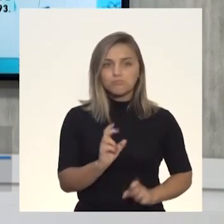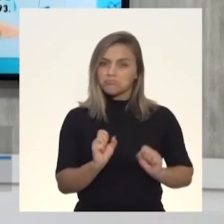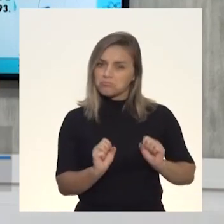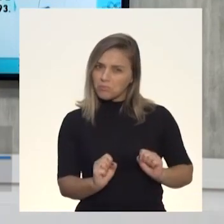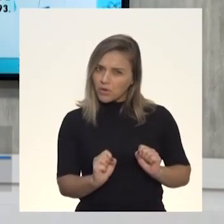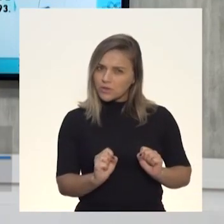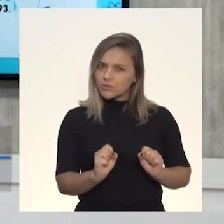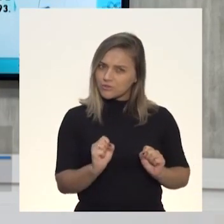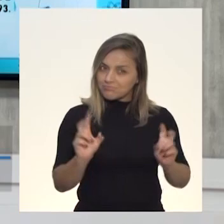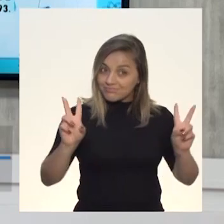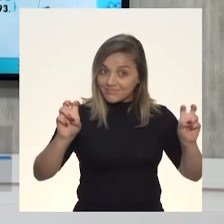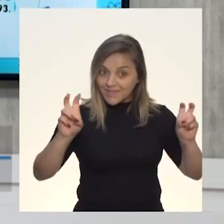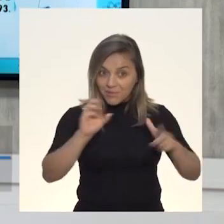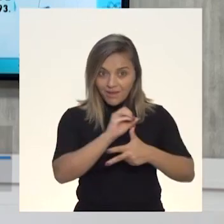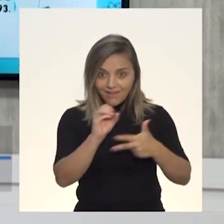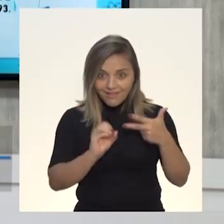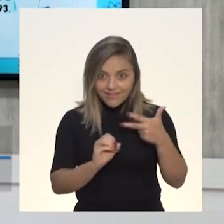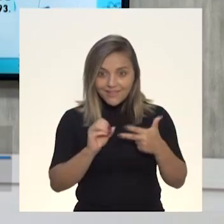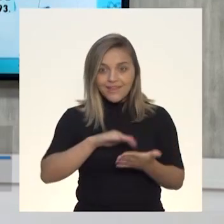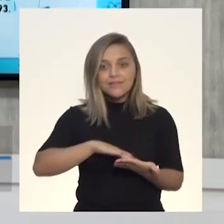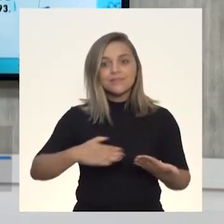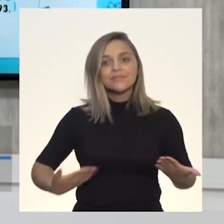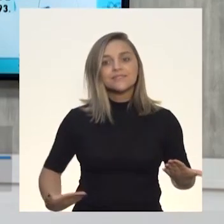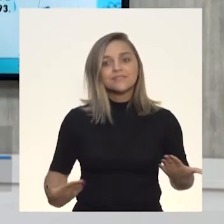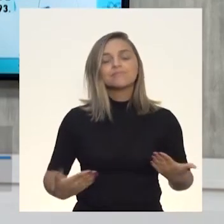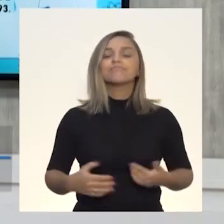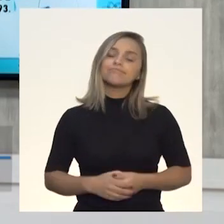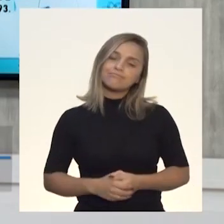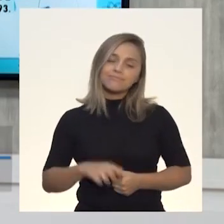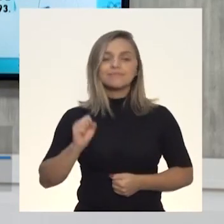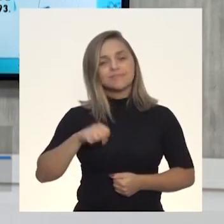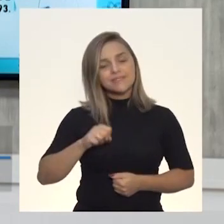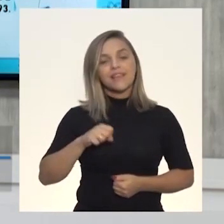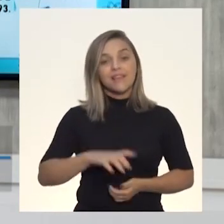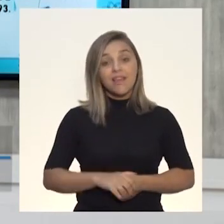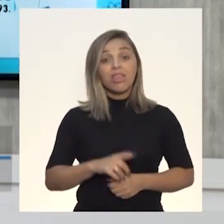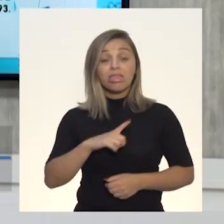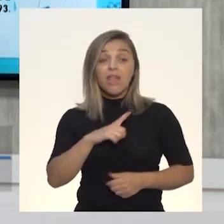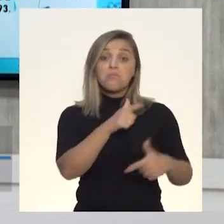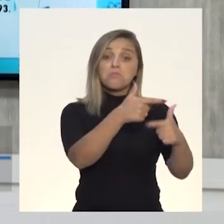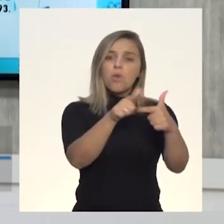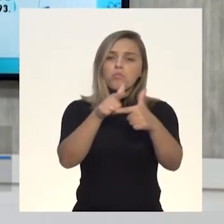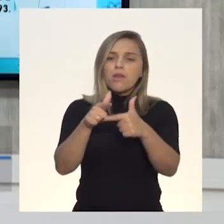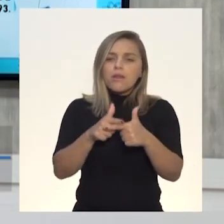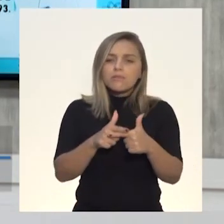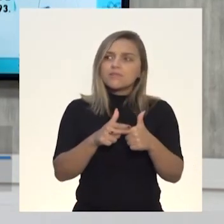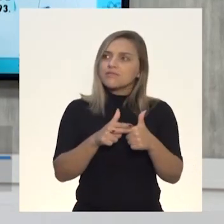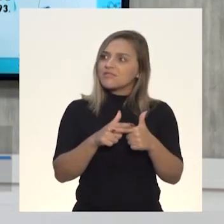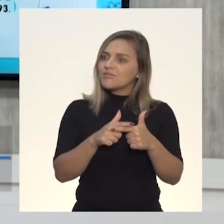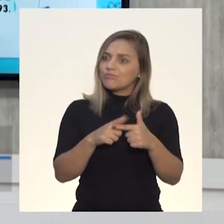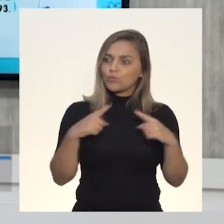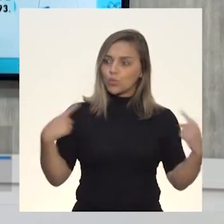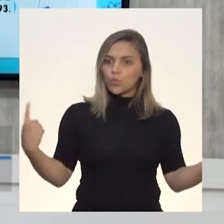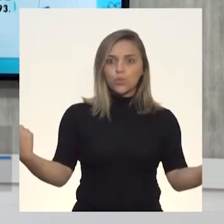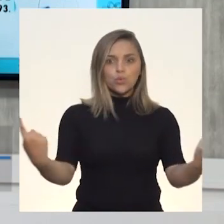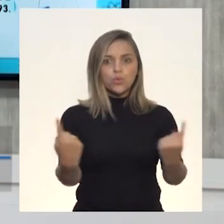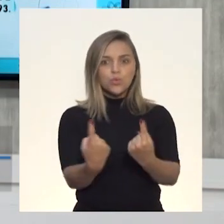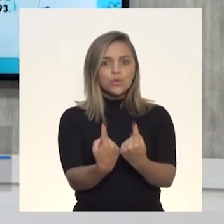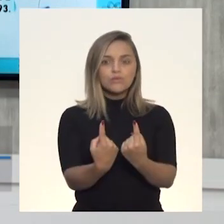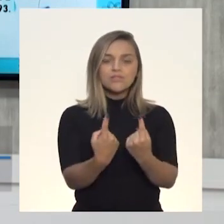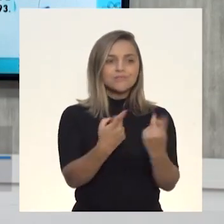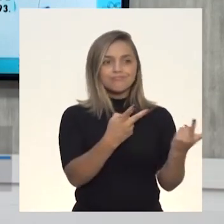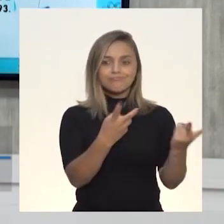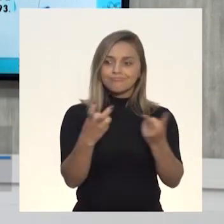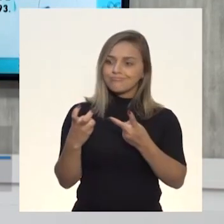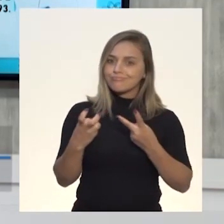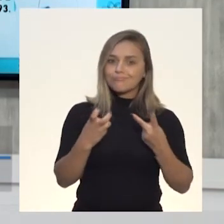redação? Claro que poderia. Tá vendo como são problemas que estão ao nosso redor e a gente às vezes não parou para pensar? Tá? Faz essa